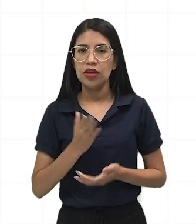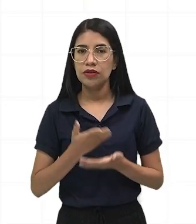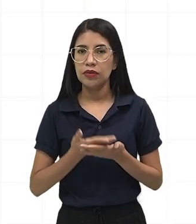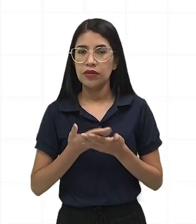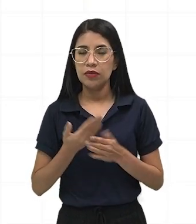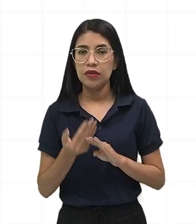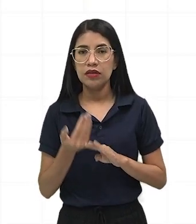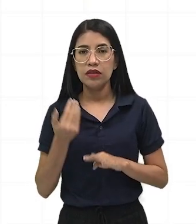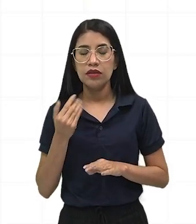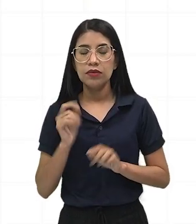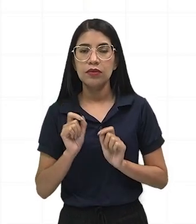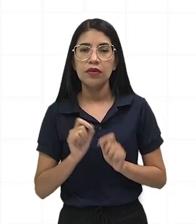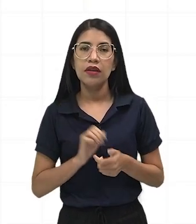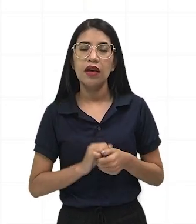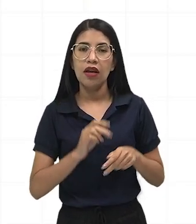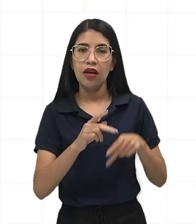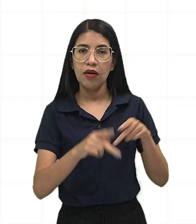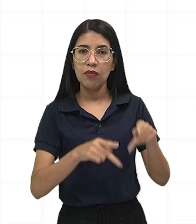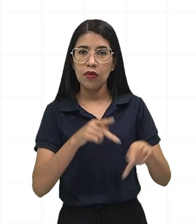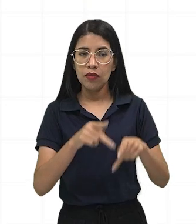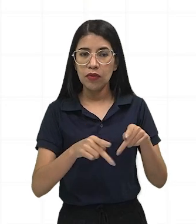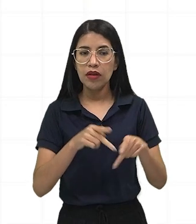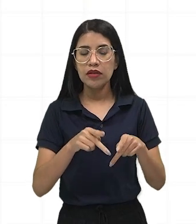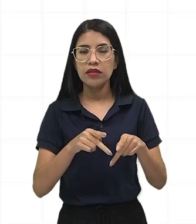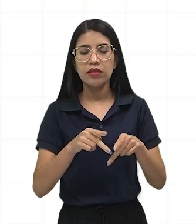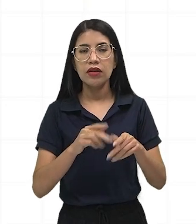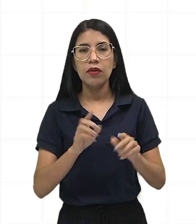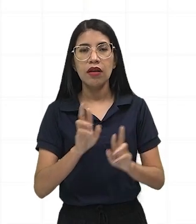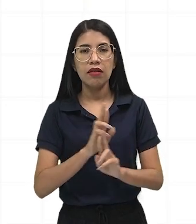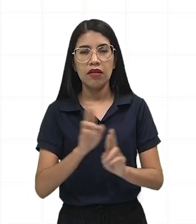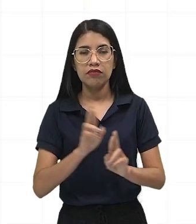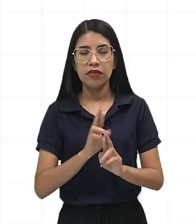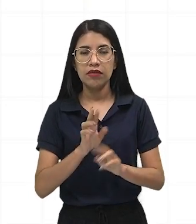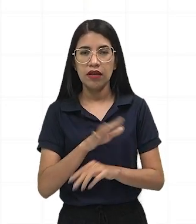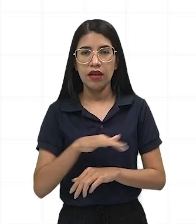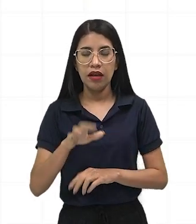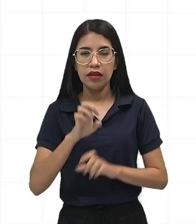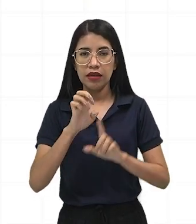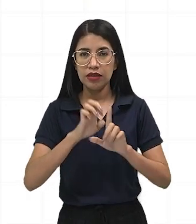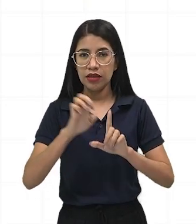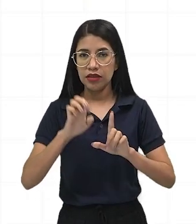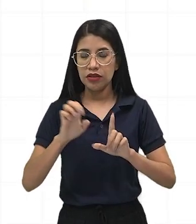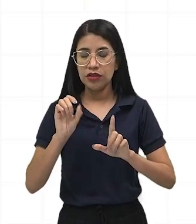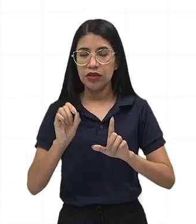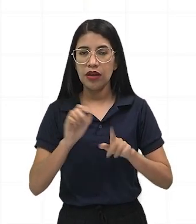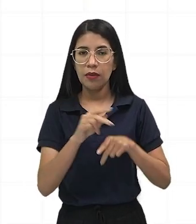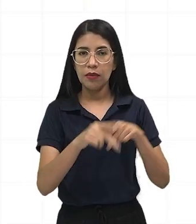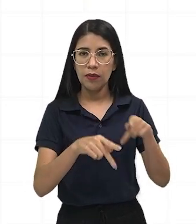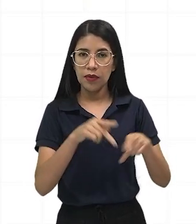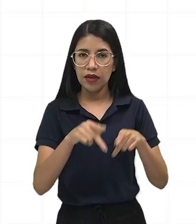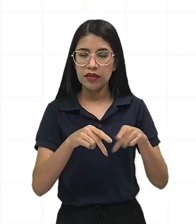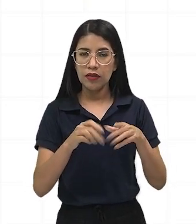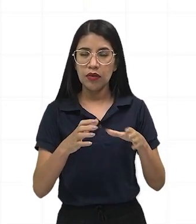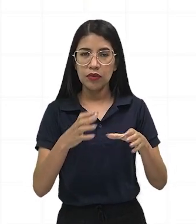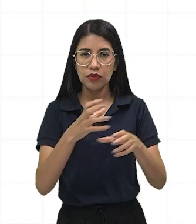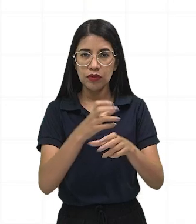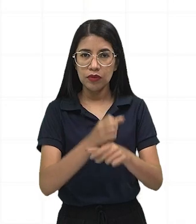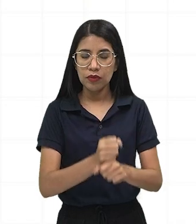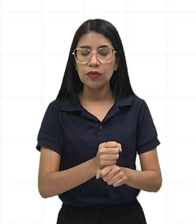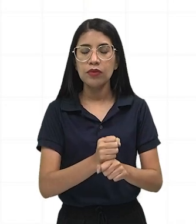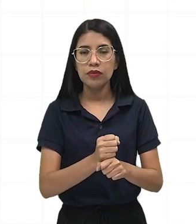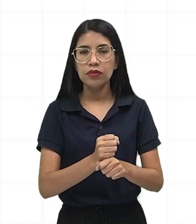aulas, população, falando aqui em estatística, a população